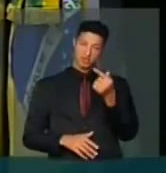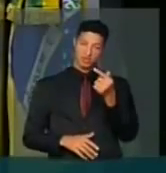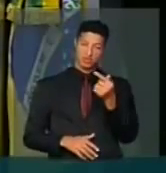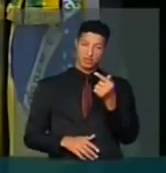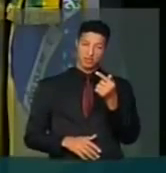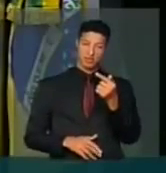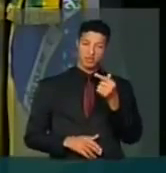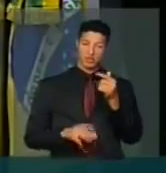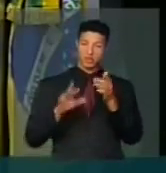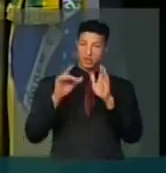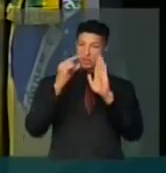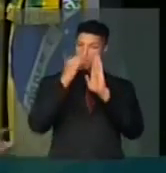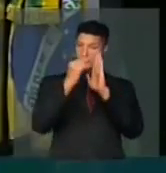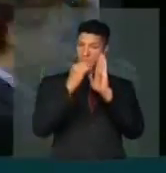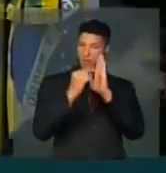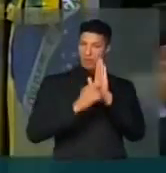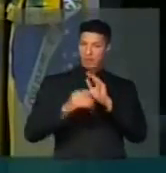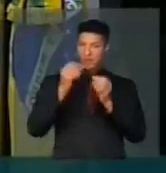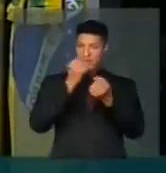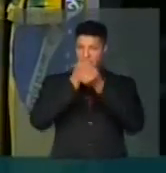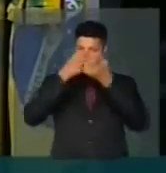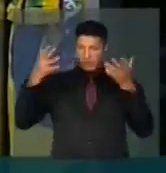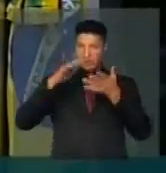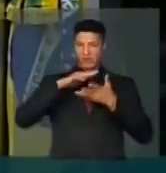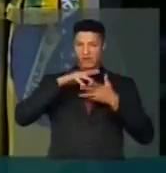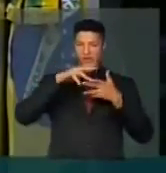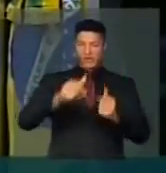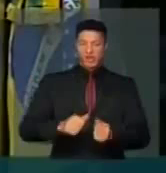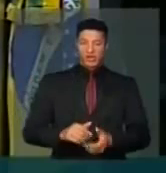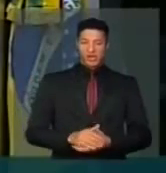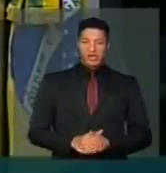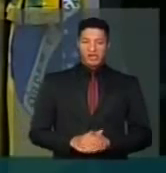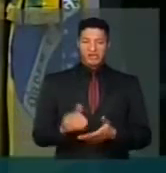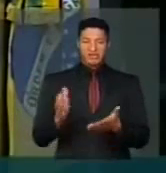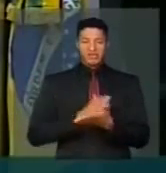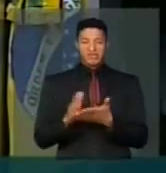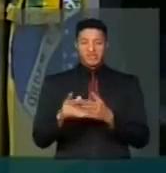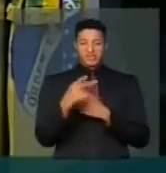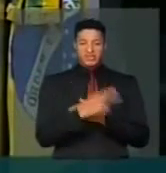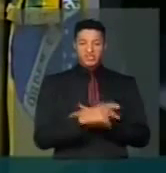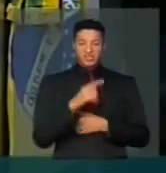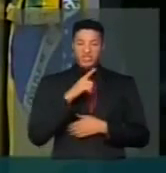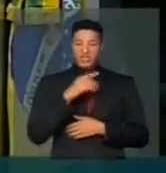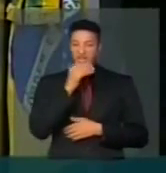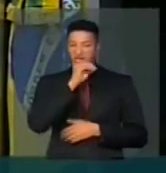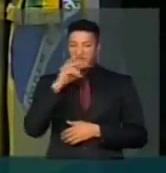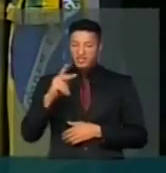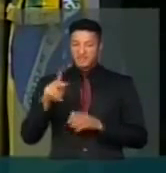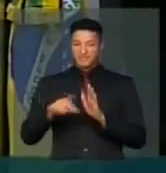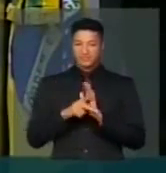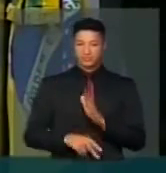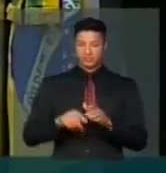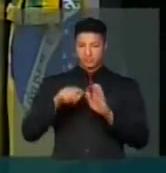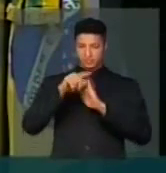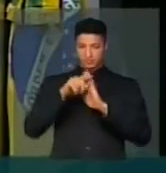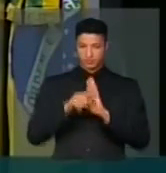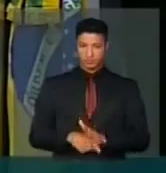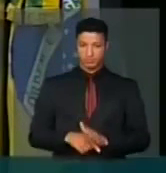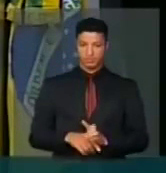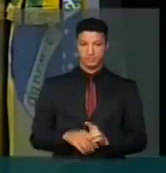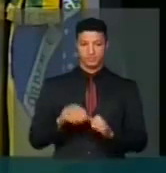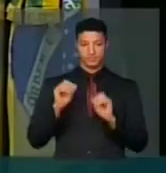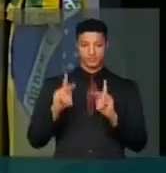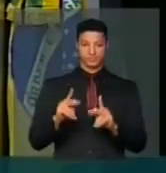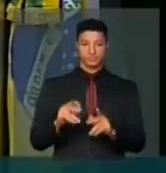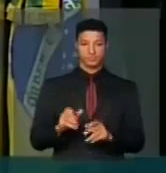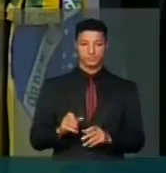167 definições de terrorismo mundo afora. Algumas delas eu tive a oportunidade de analisar. Pois